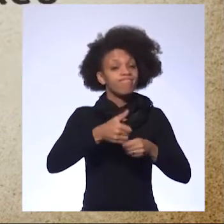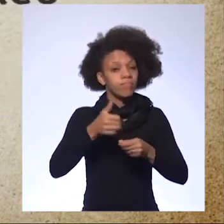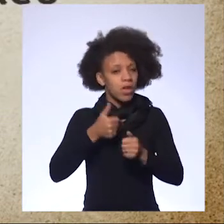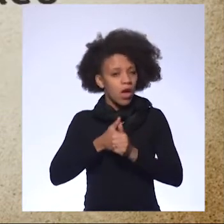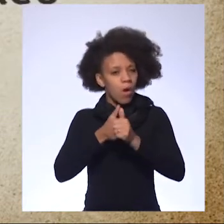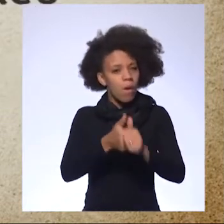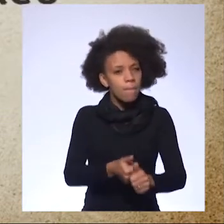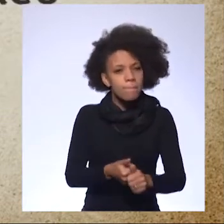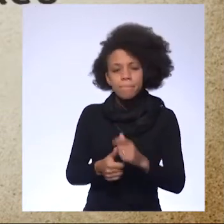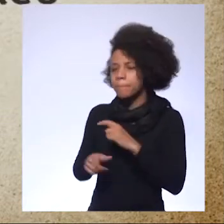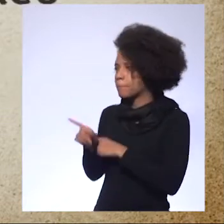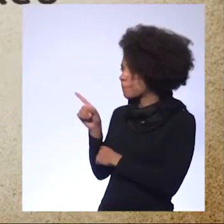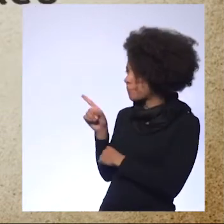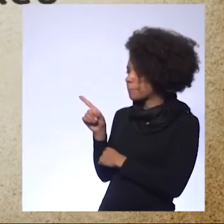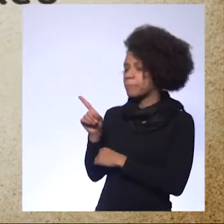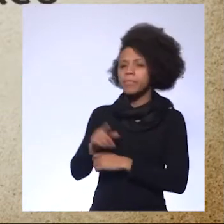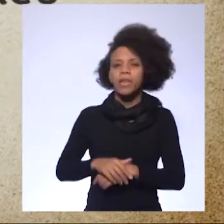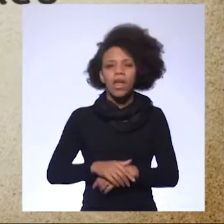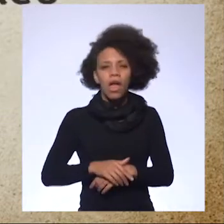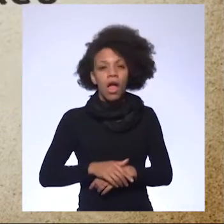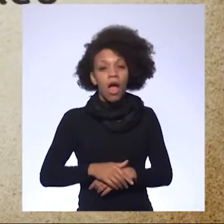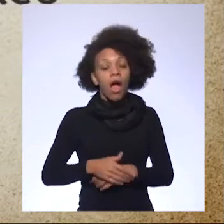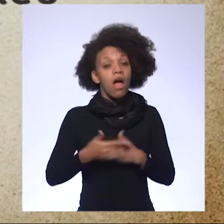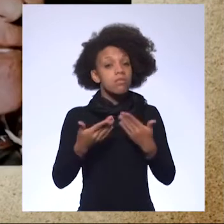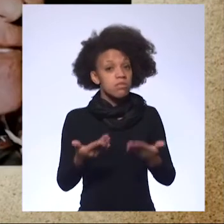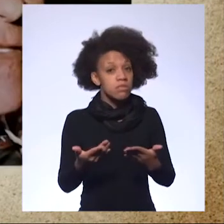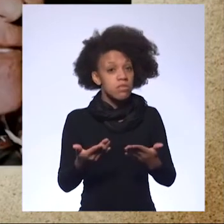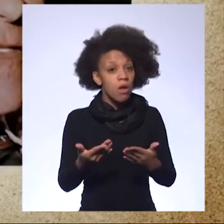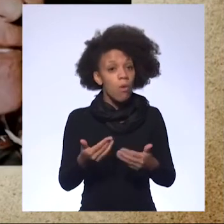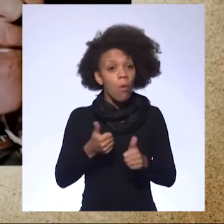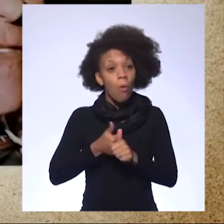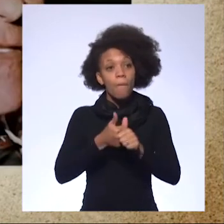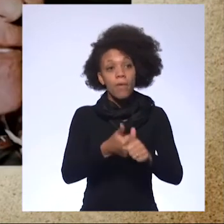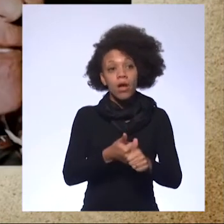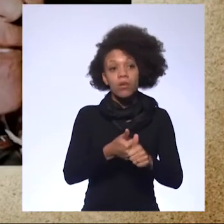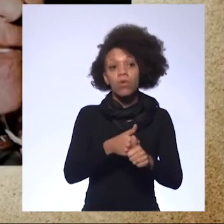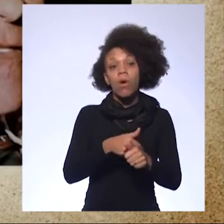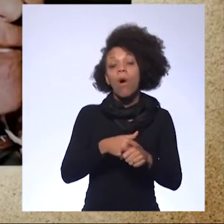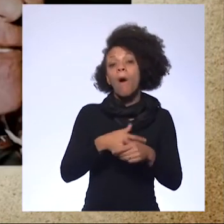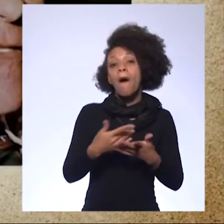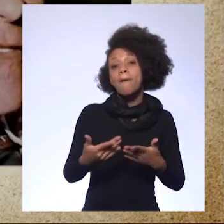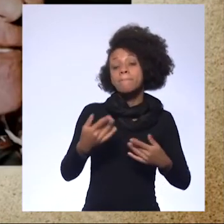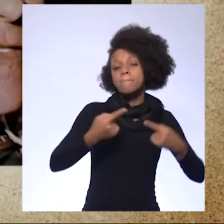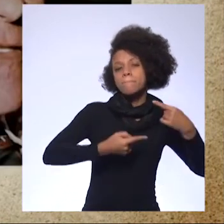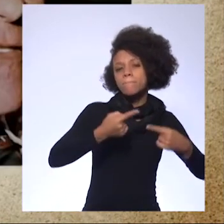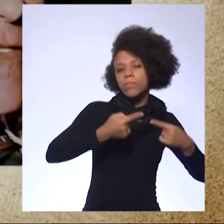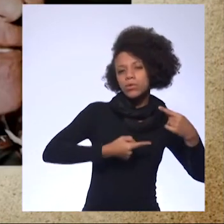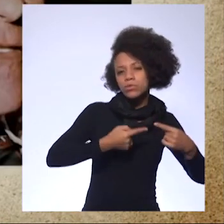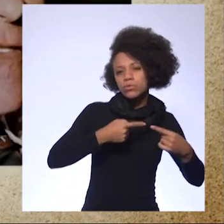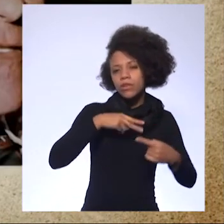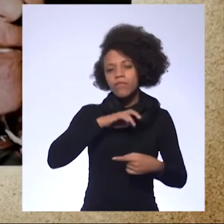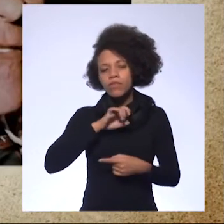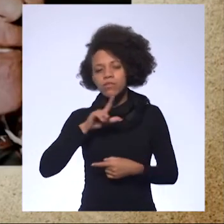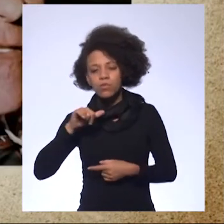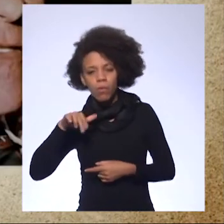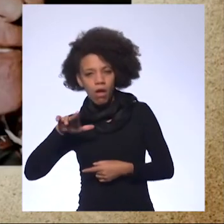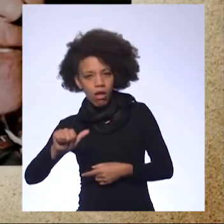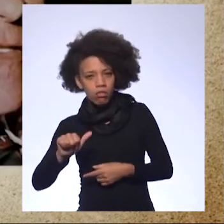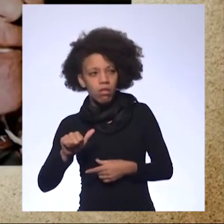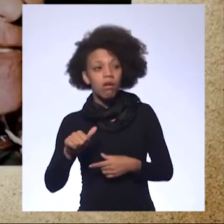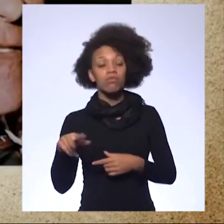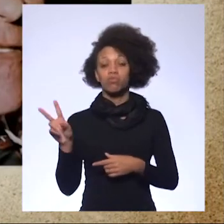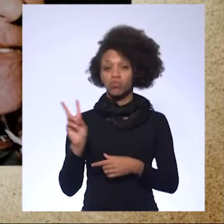da expressão "a maldição do petróleo", cunhada por um político venezuelano para alertar que o petróleo pode gerar tantos